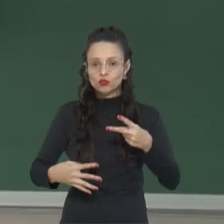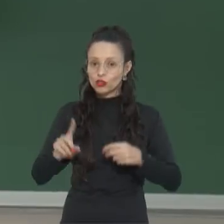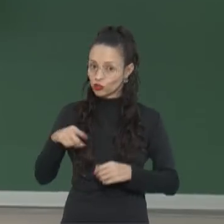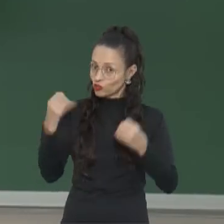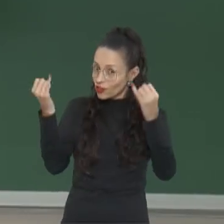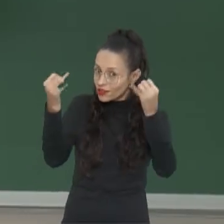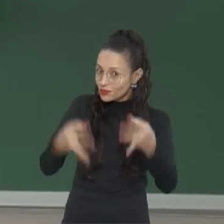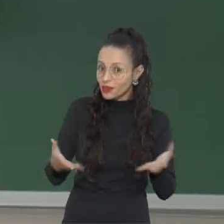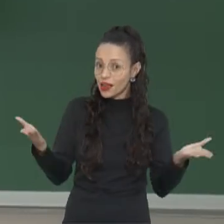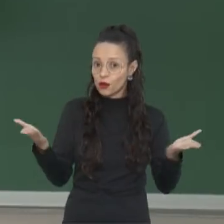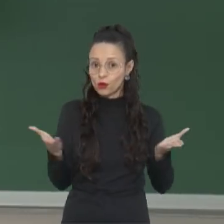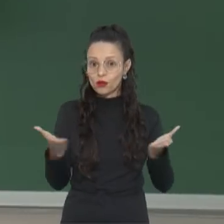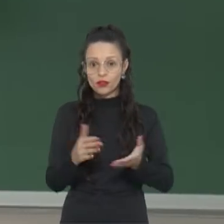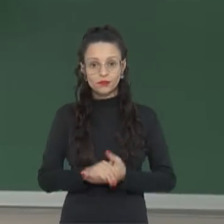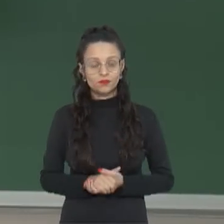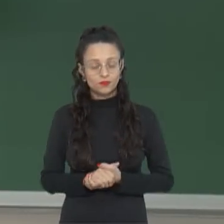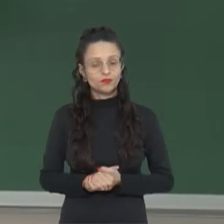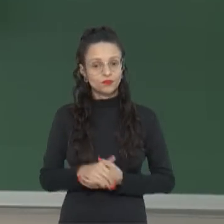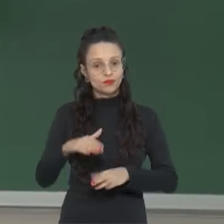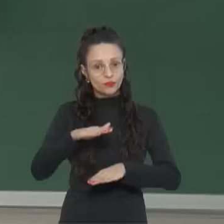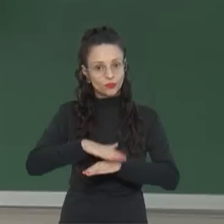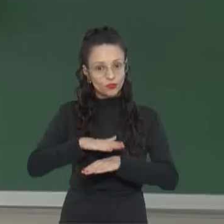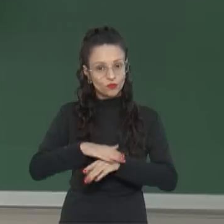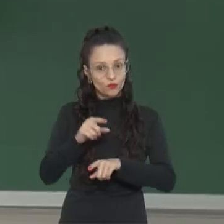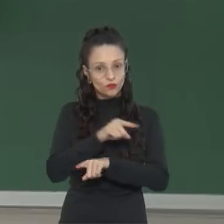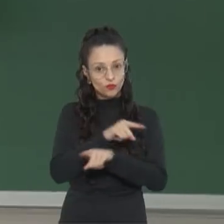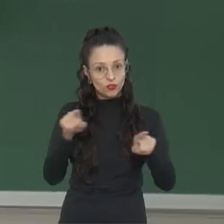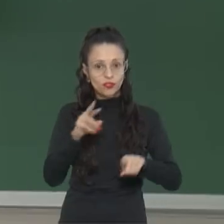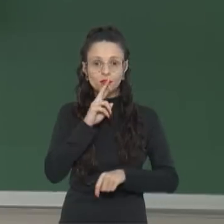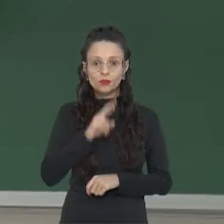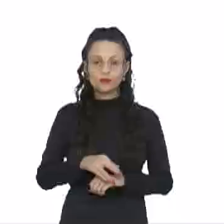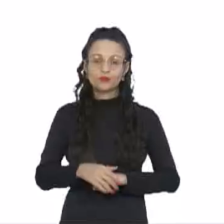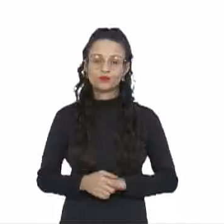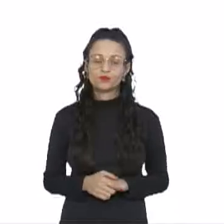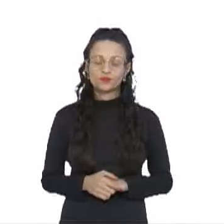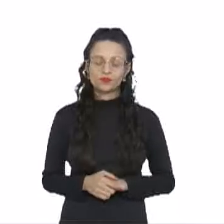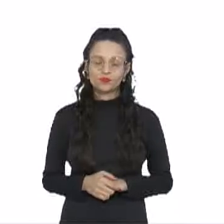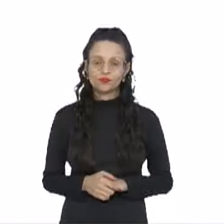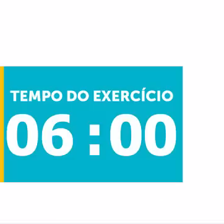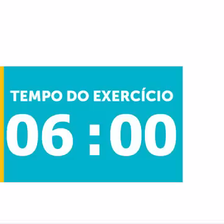nós vimos agora, já aí, nessa aula de hoje. Responde.